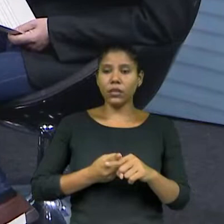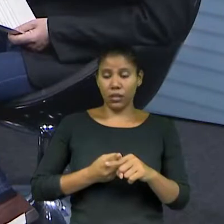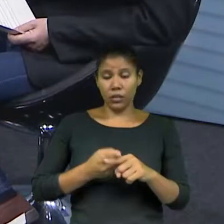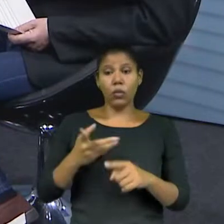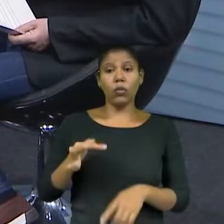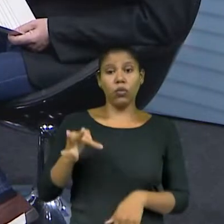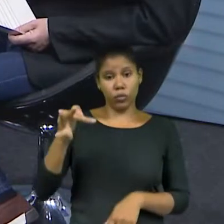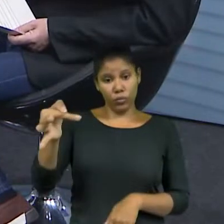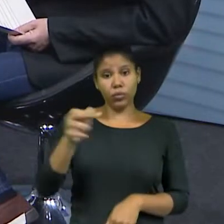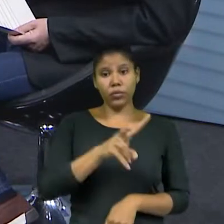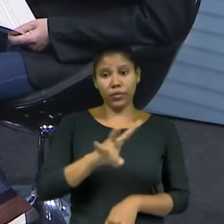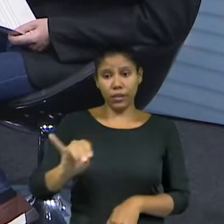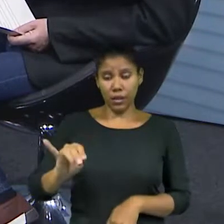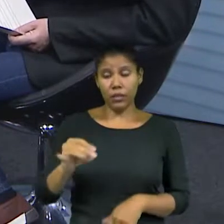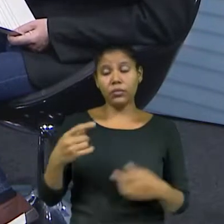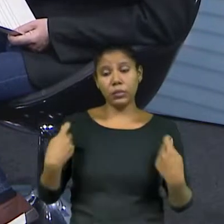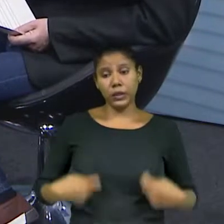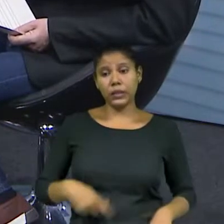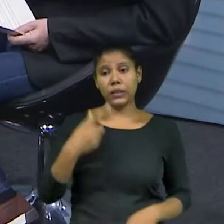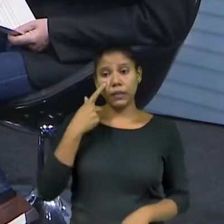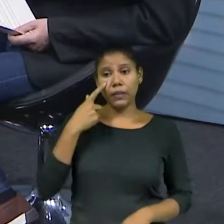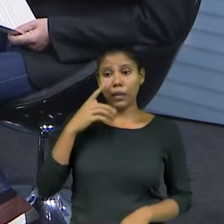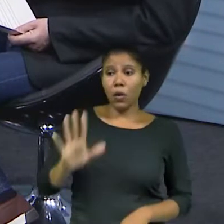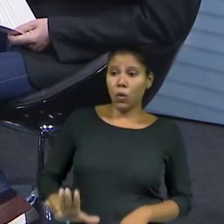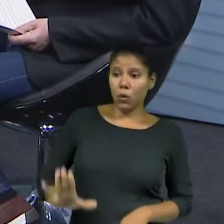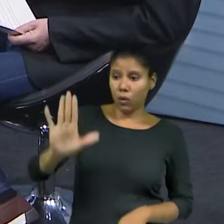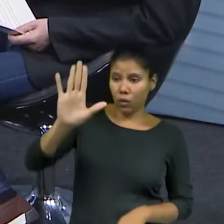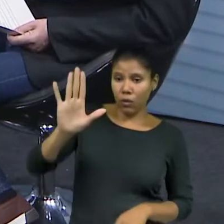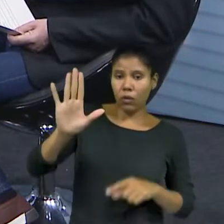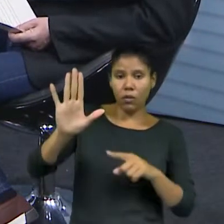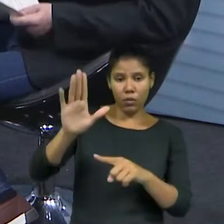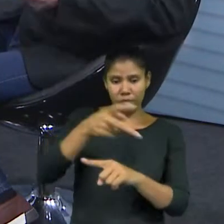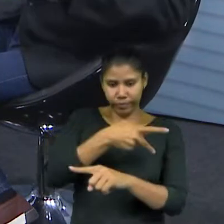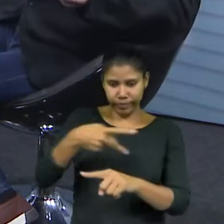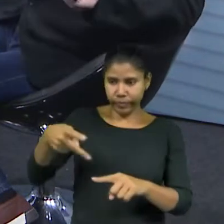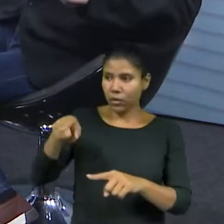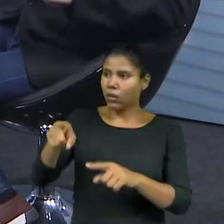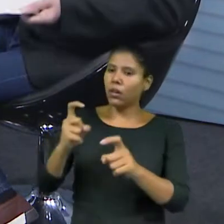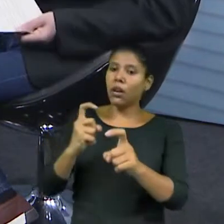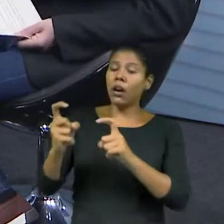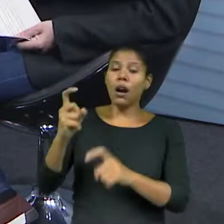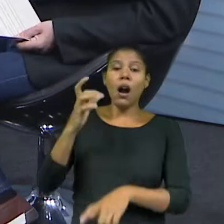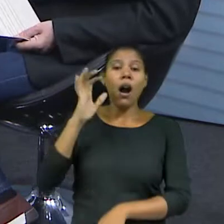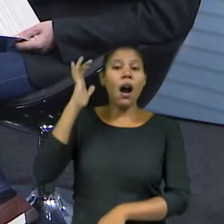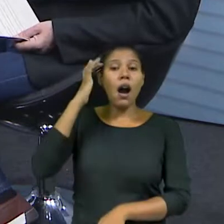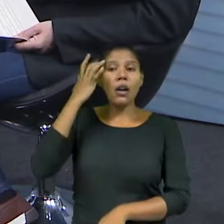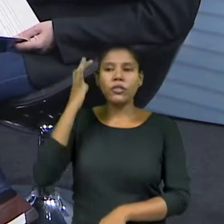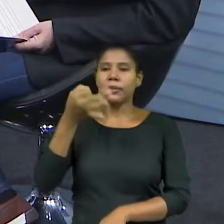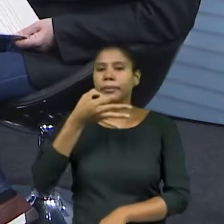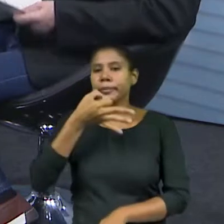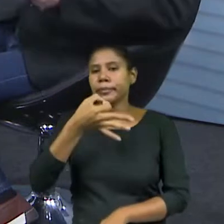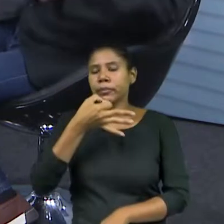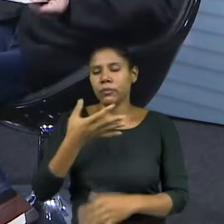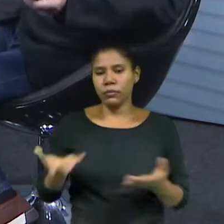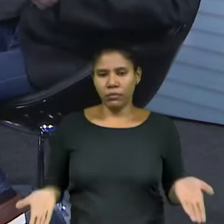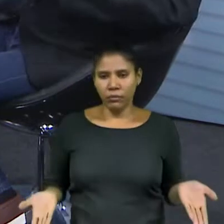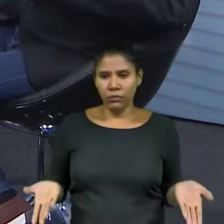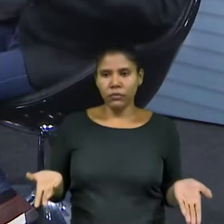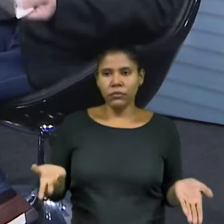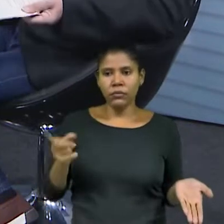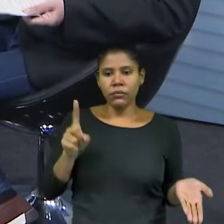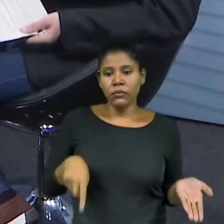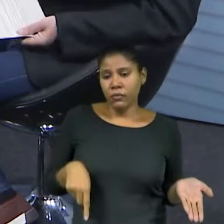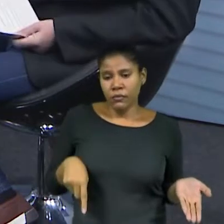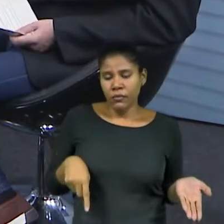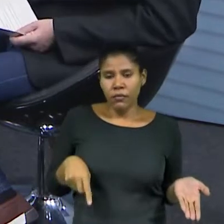é a ideia dos candidatos que se propõem a comandar o Brasil, o que pensam disso, que é muito fácil você falar, eu vou fazer isso, vou